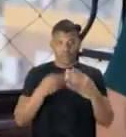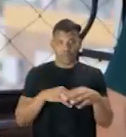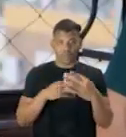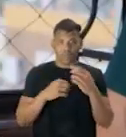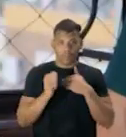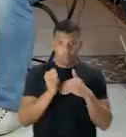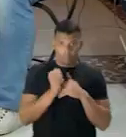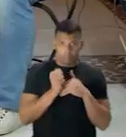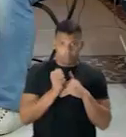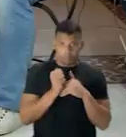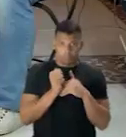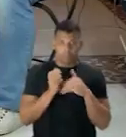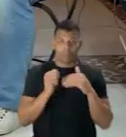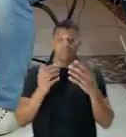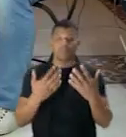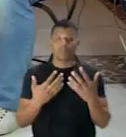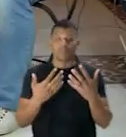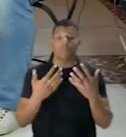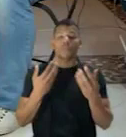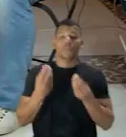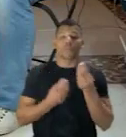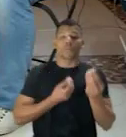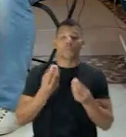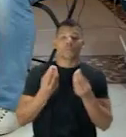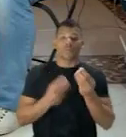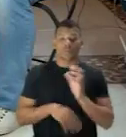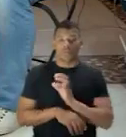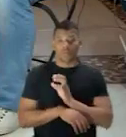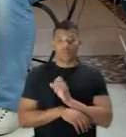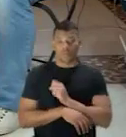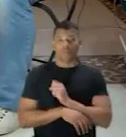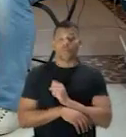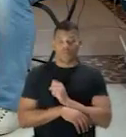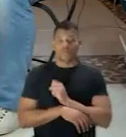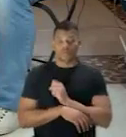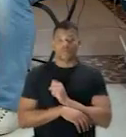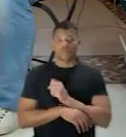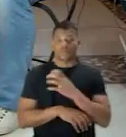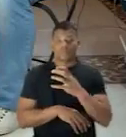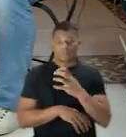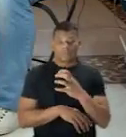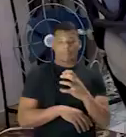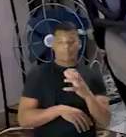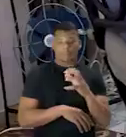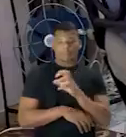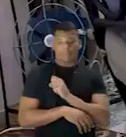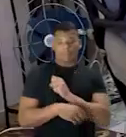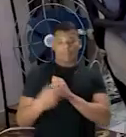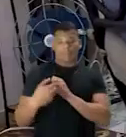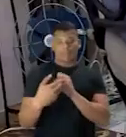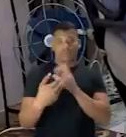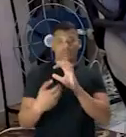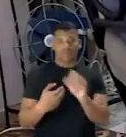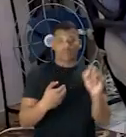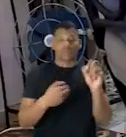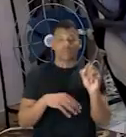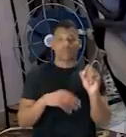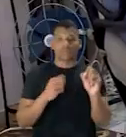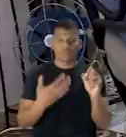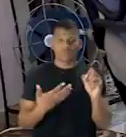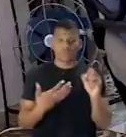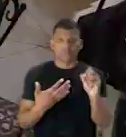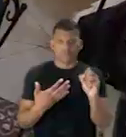dor. Arranca o punhal que o amor cravar. Escreve